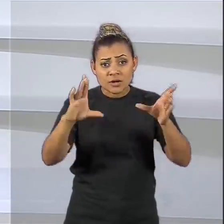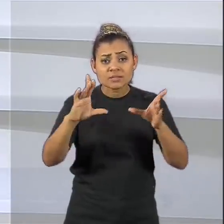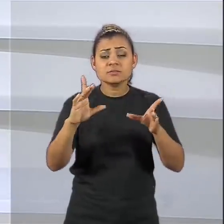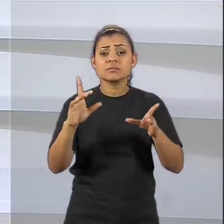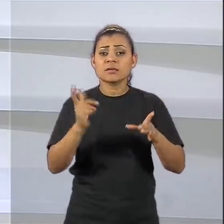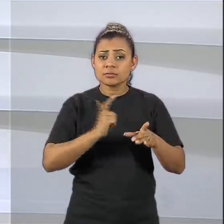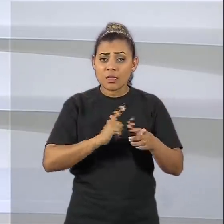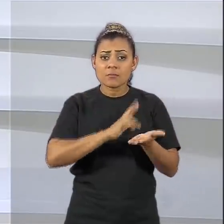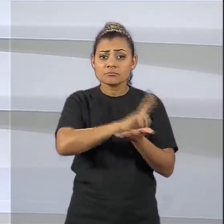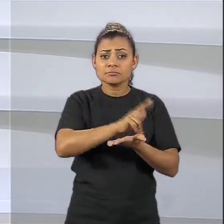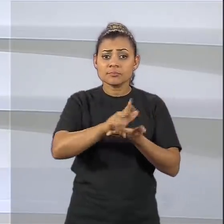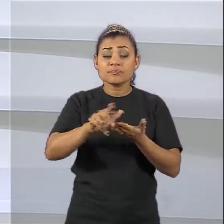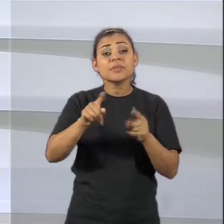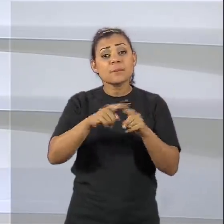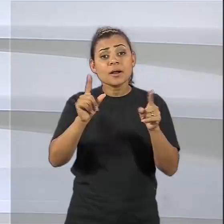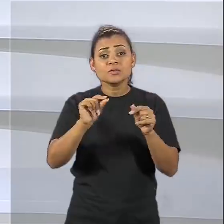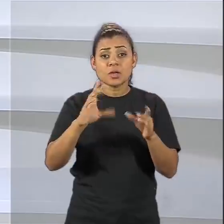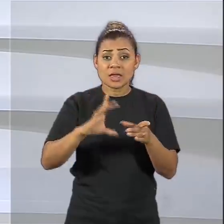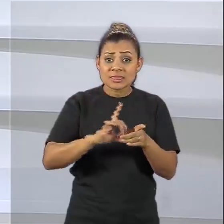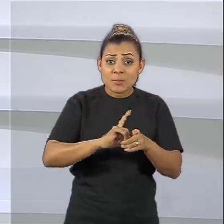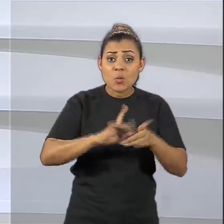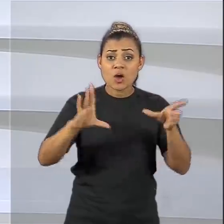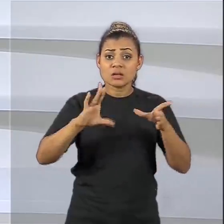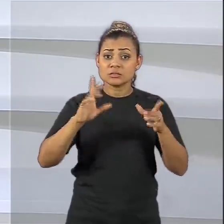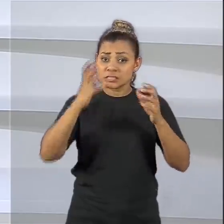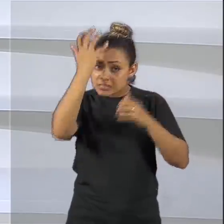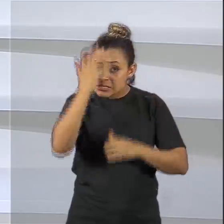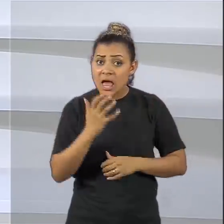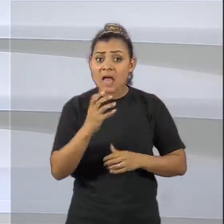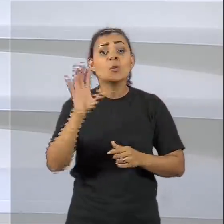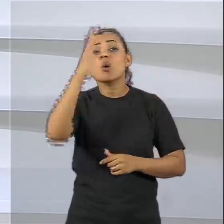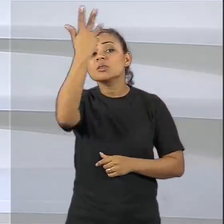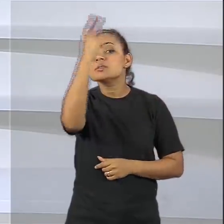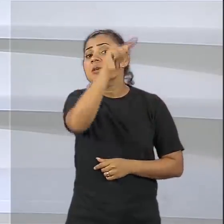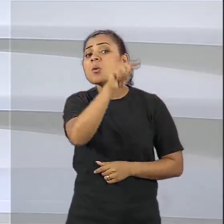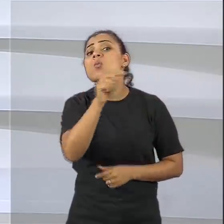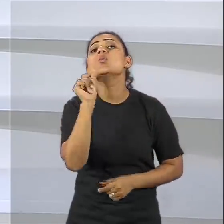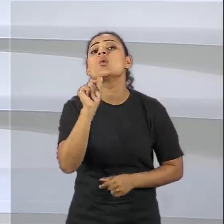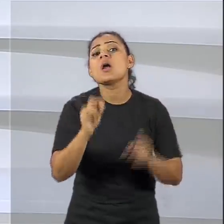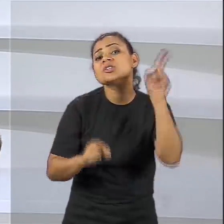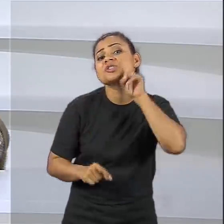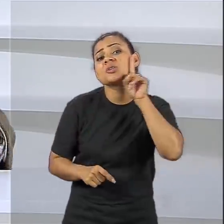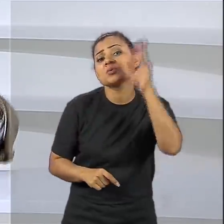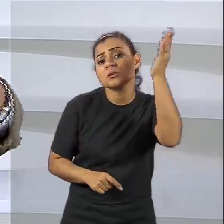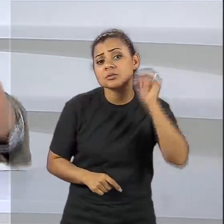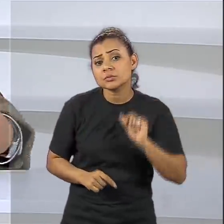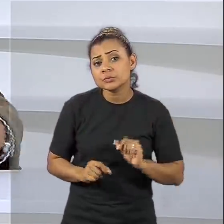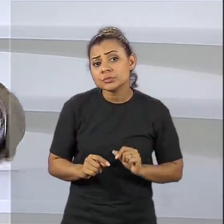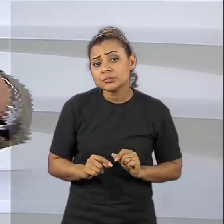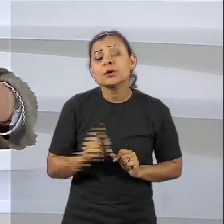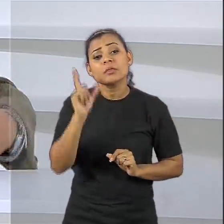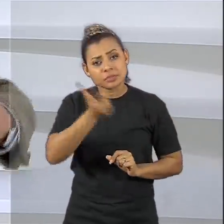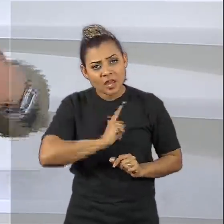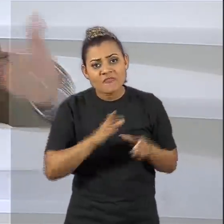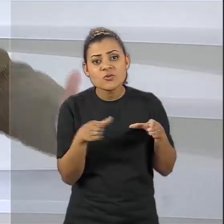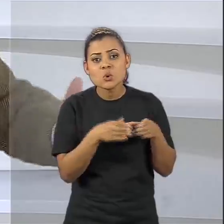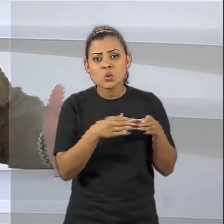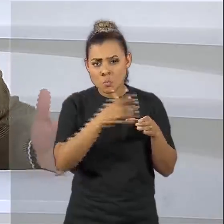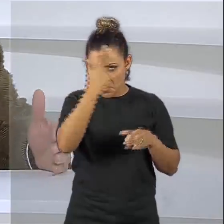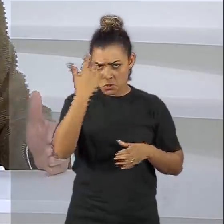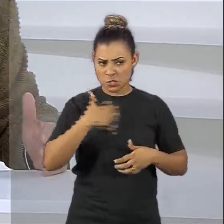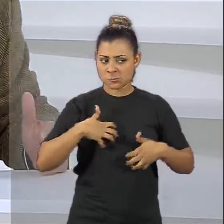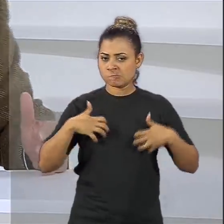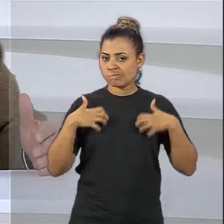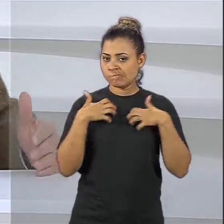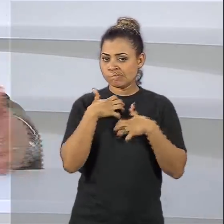novas, mas também em países de democracia madura. Quer dizer, o que aconteceu nos Estados Unidos é, de certa forma, um grupo de pessoas ressentidas com